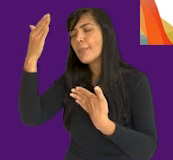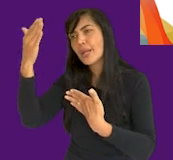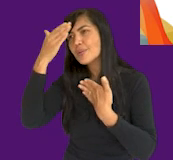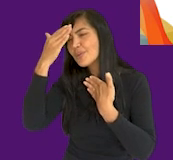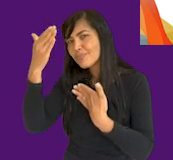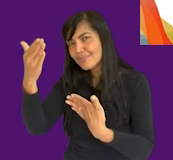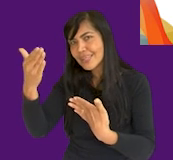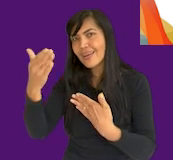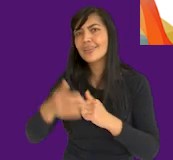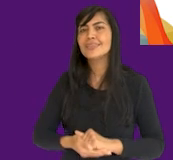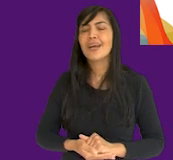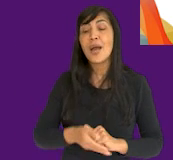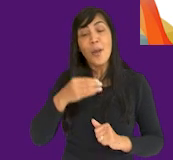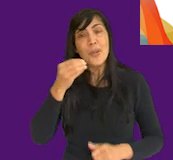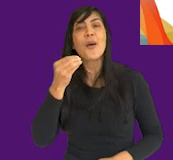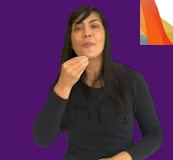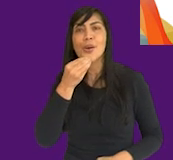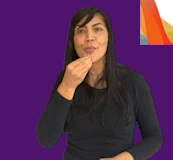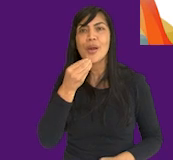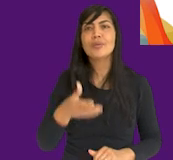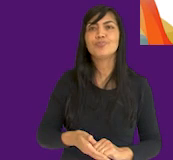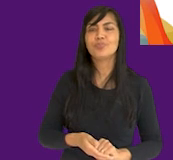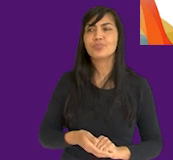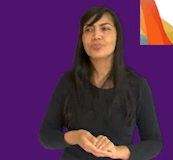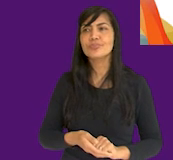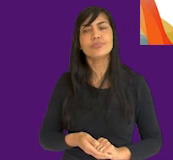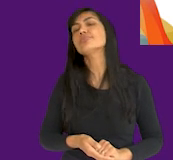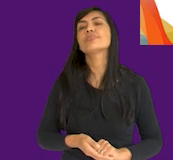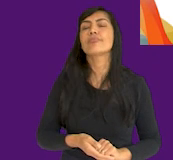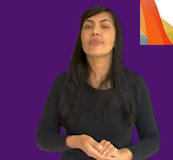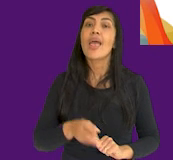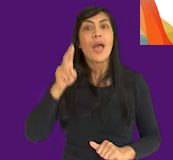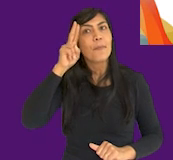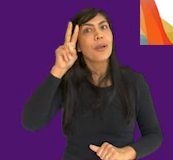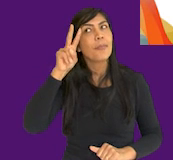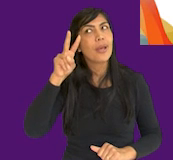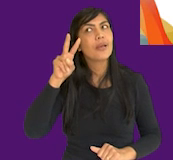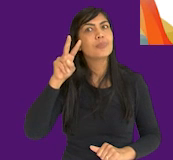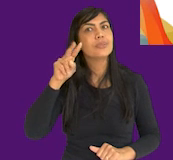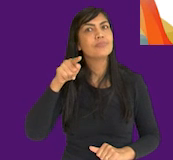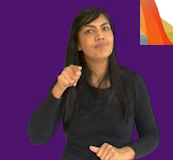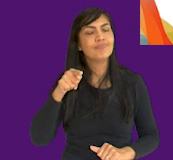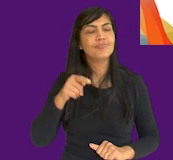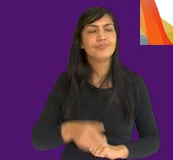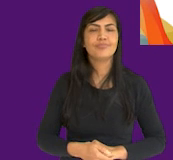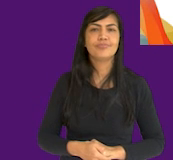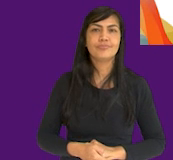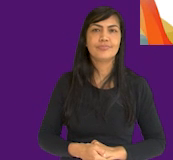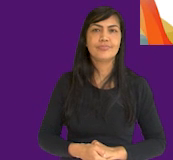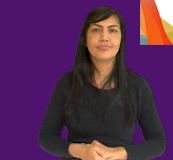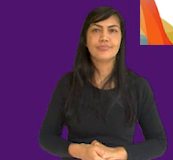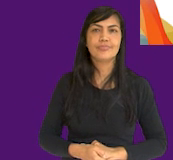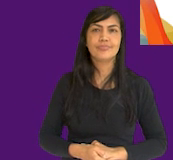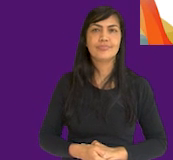muito obrigado Doutor patel Muito obrigado pela oportunidade e lembre-se